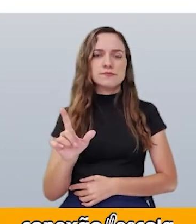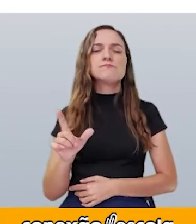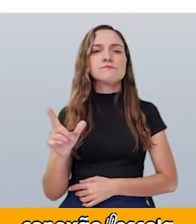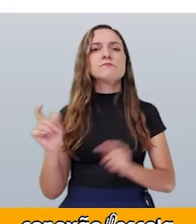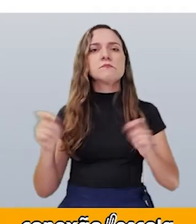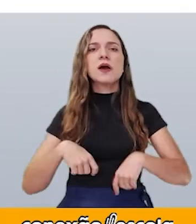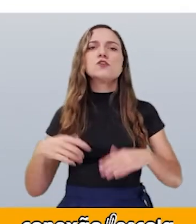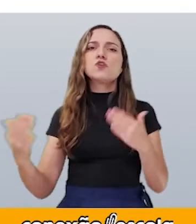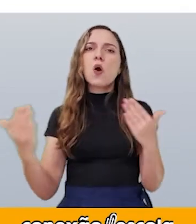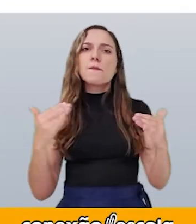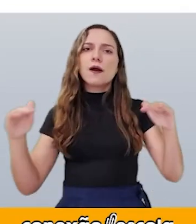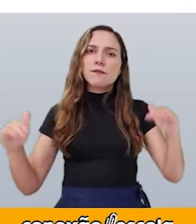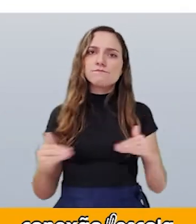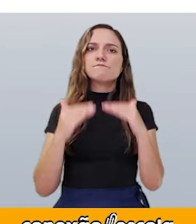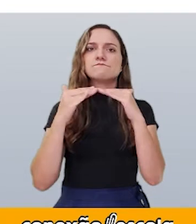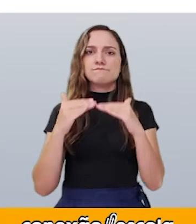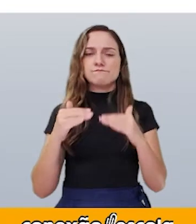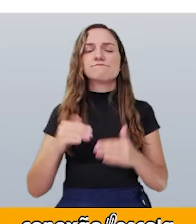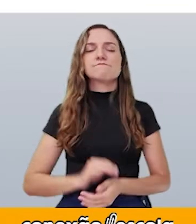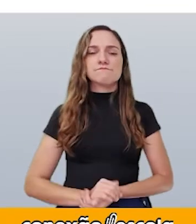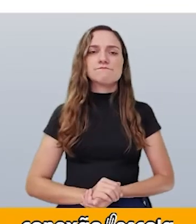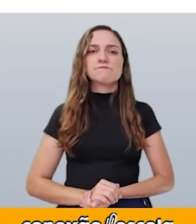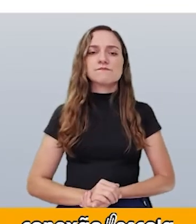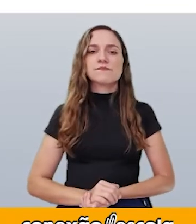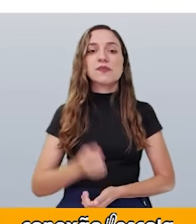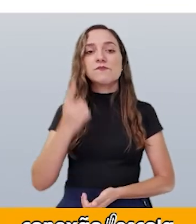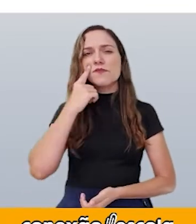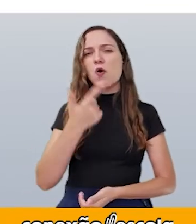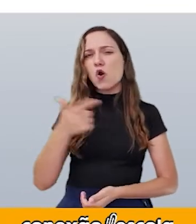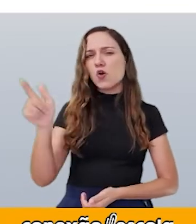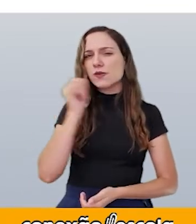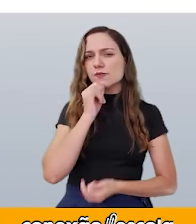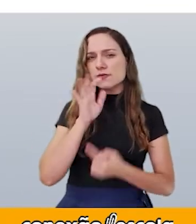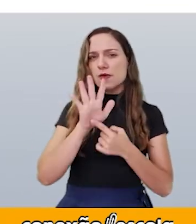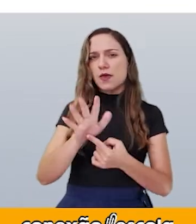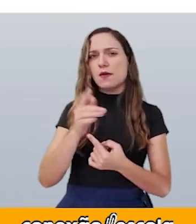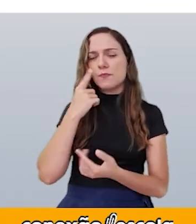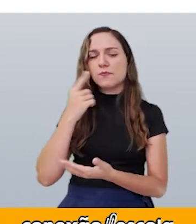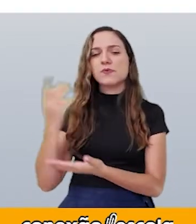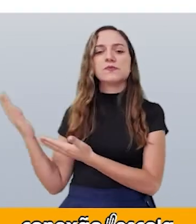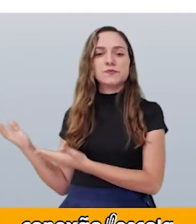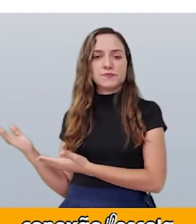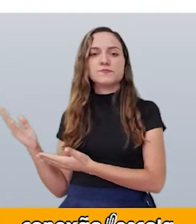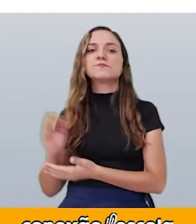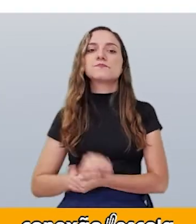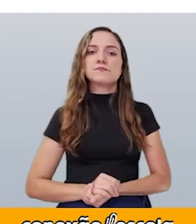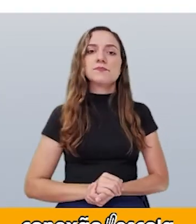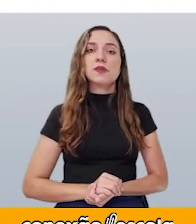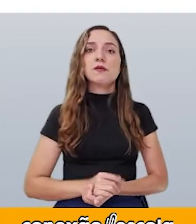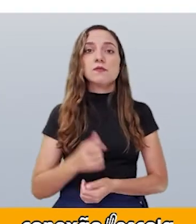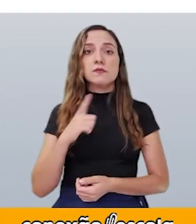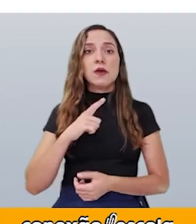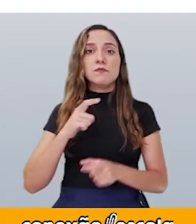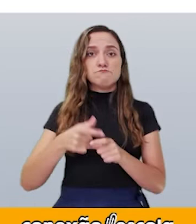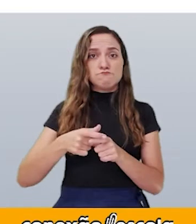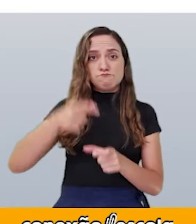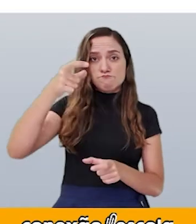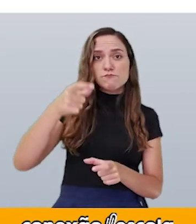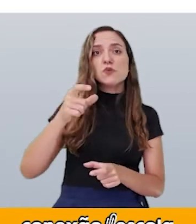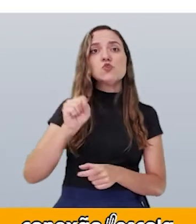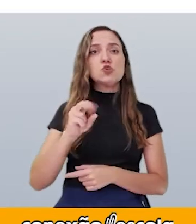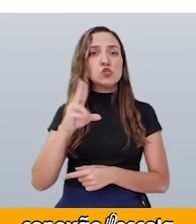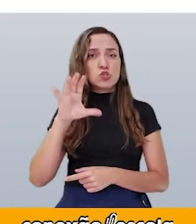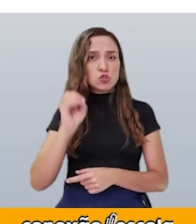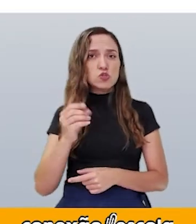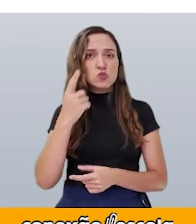comumente chamado de ml. Veja outro exemplo. Olha só, essa latinha de